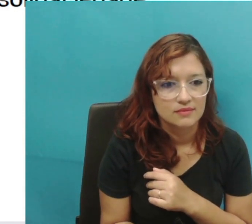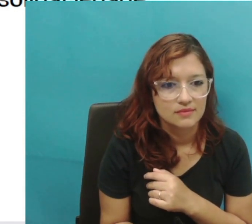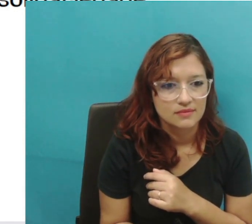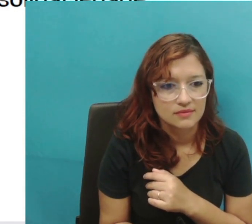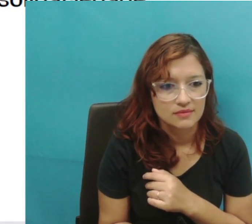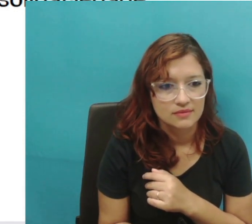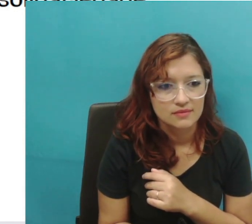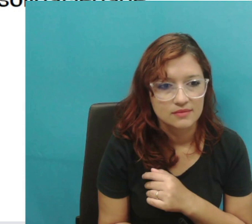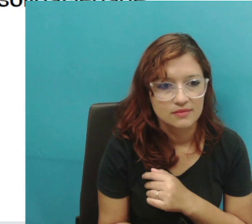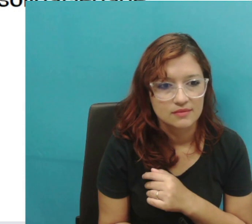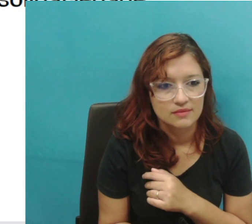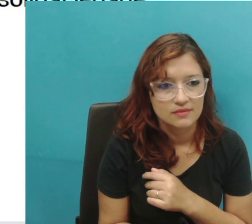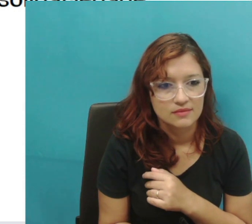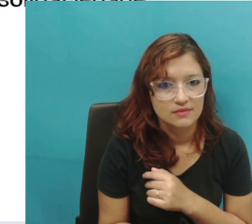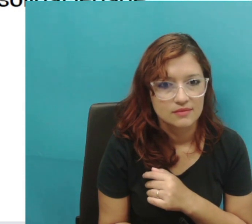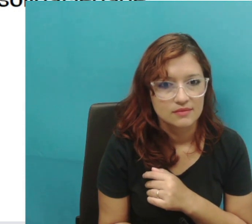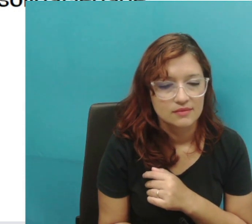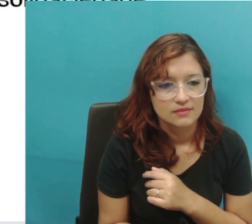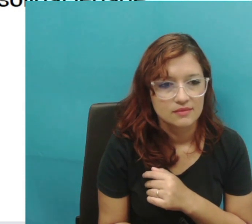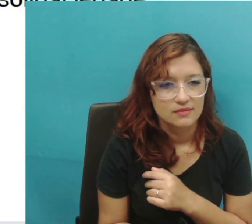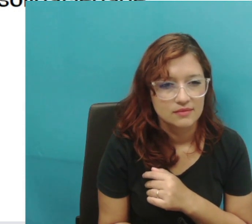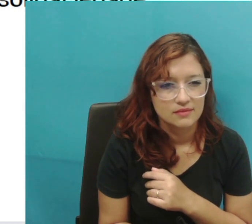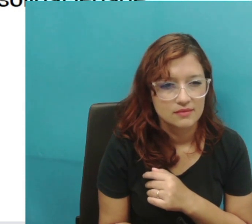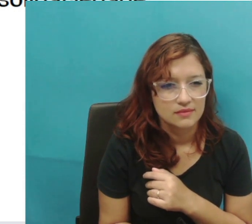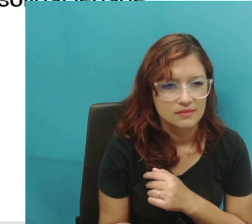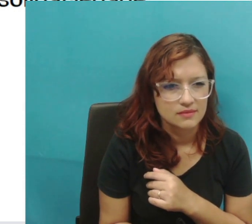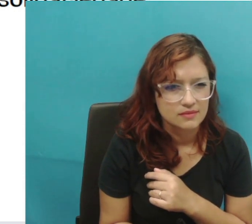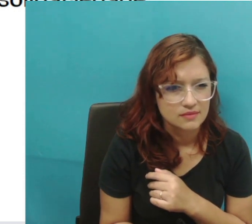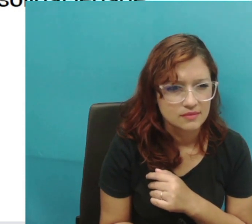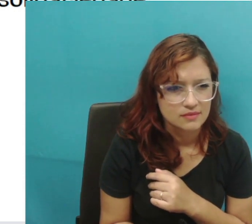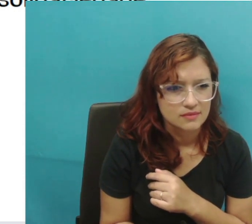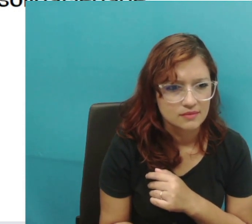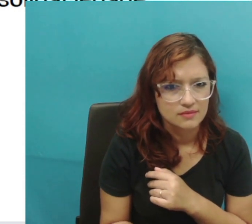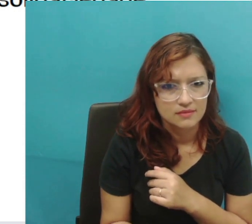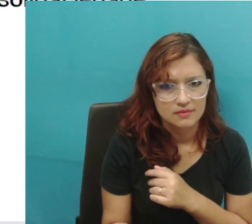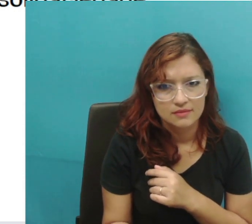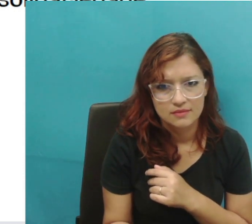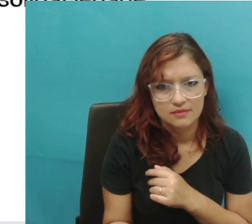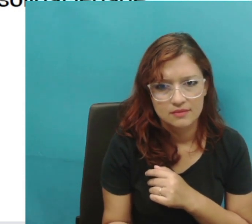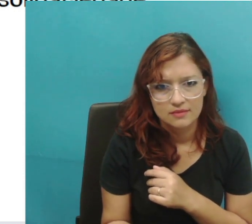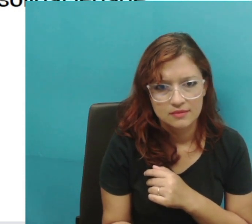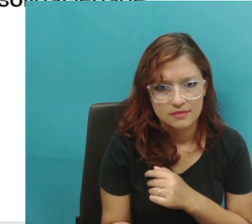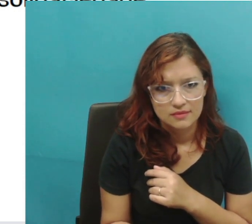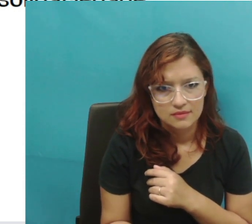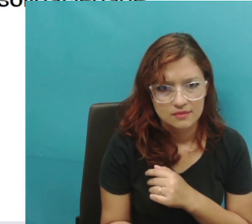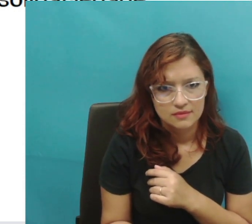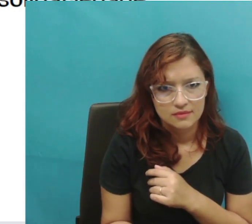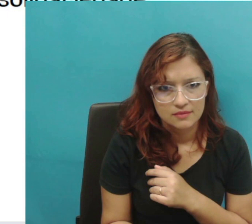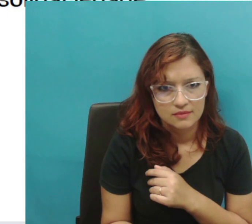Então, e a palavra que está mais próximo, que é gratidão,